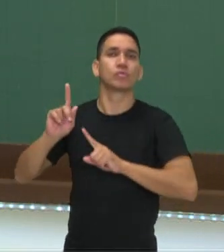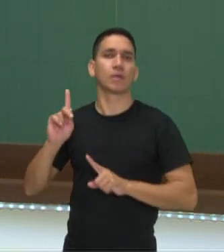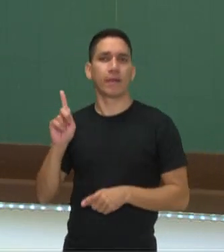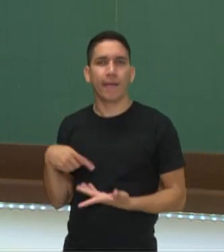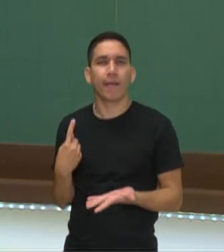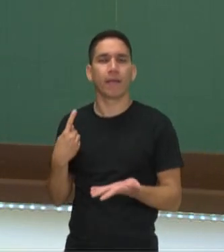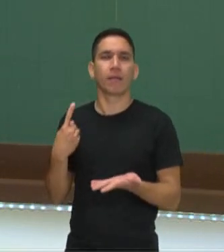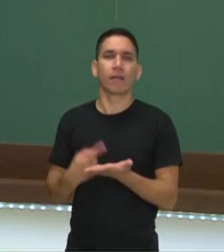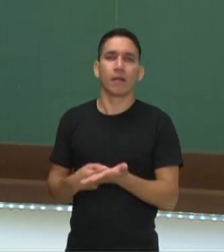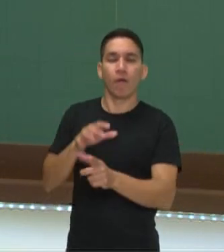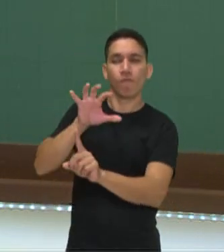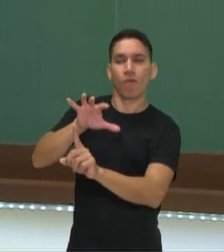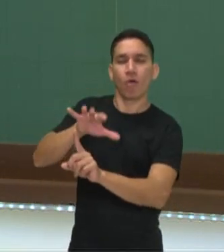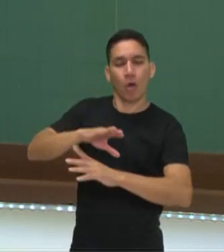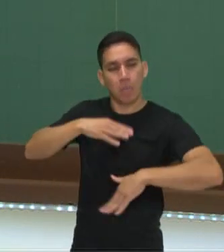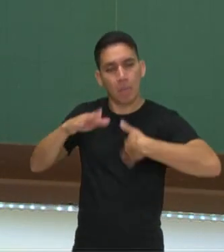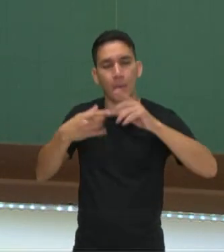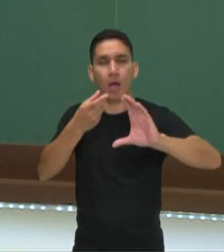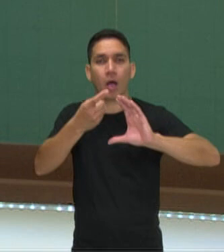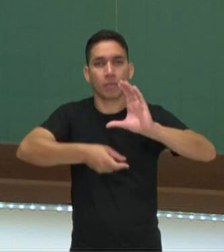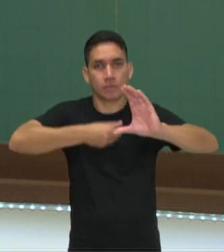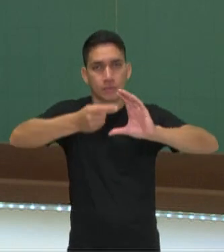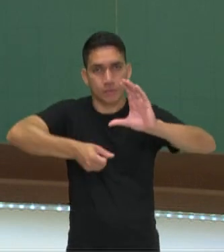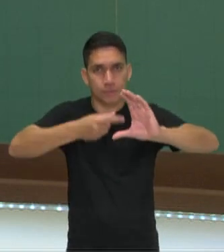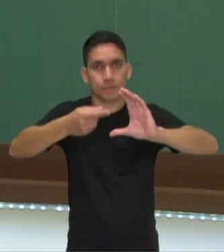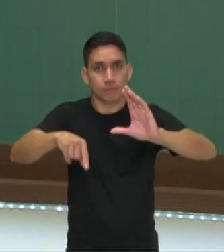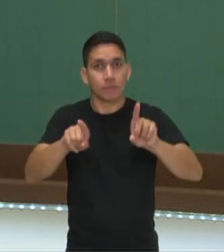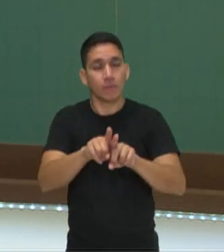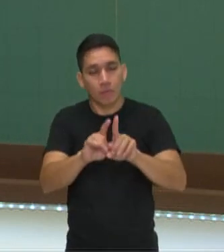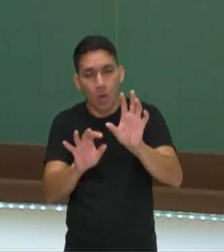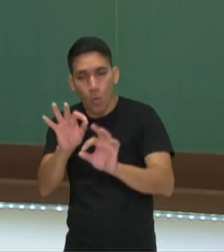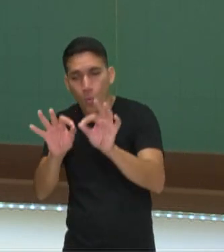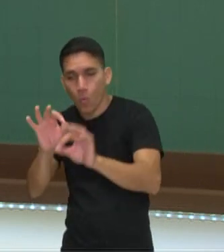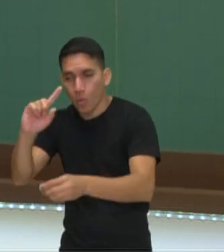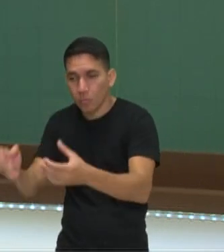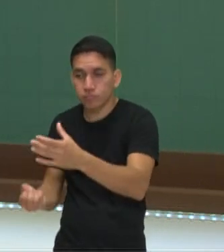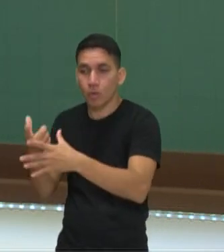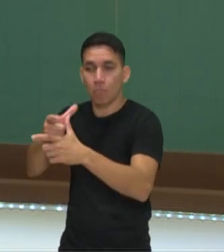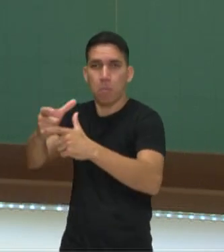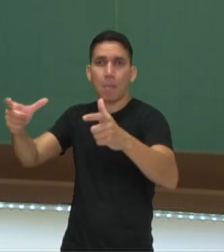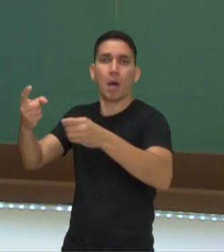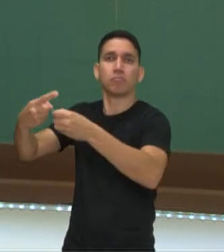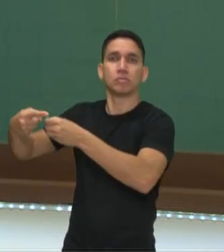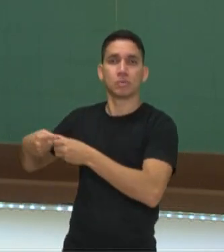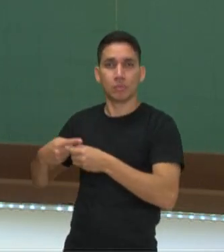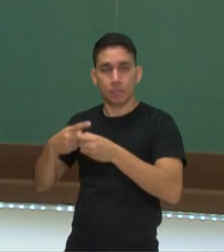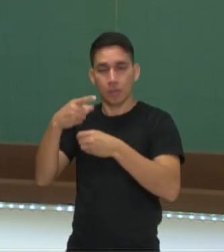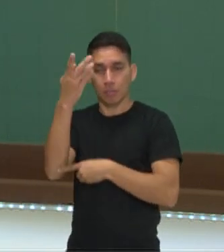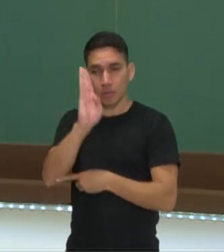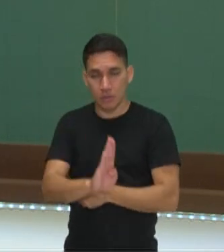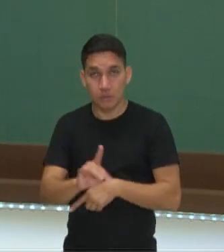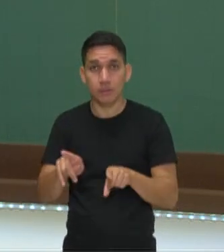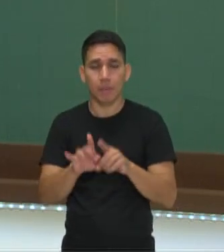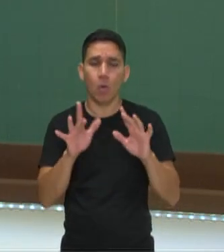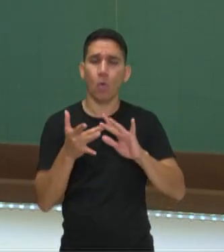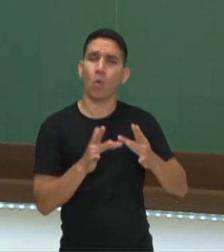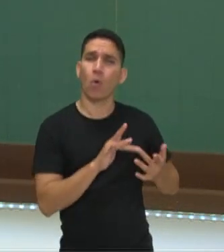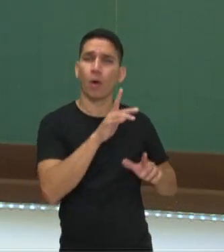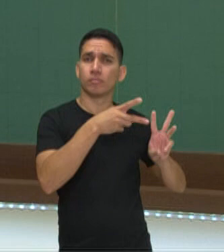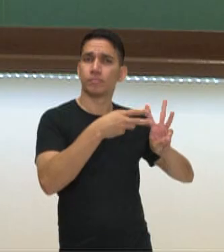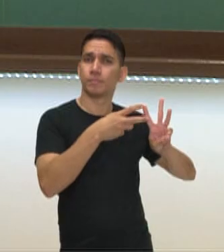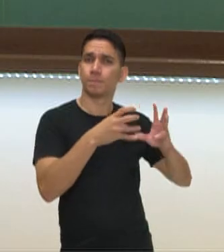influência do processo capitalista, né, da urbanização do Brasil e desse contato com os povos indígenas.